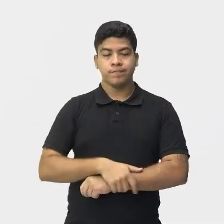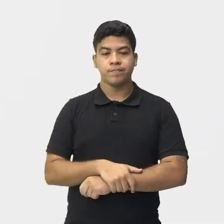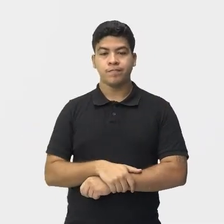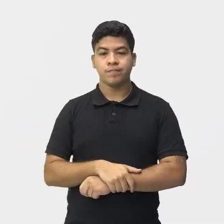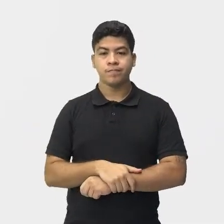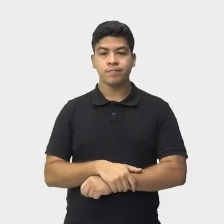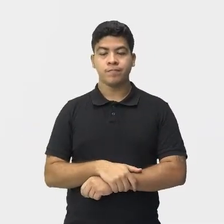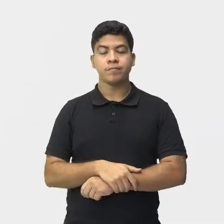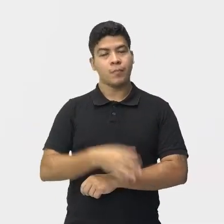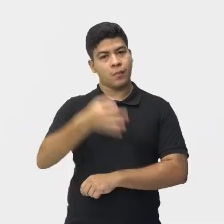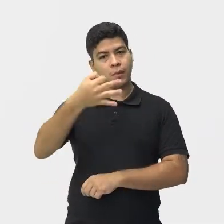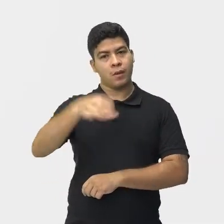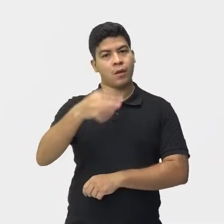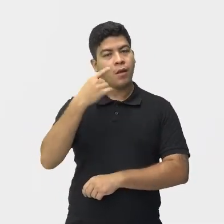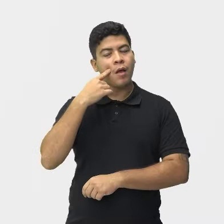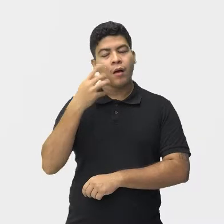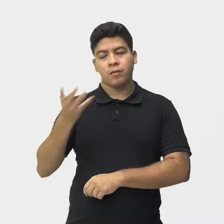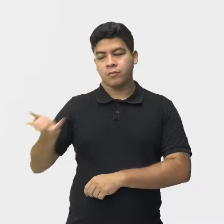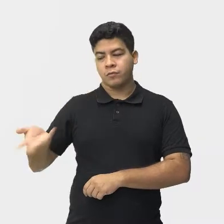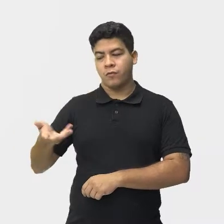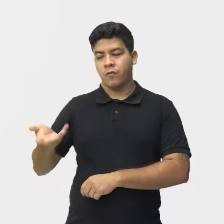decrescente, tá certo? Sendo